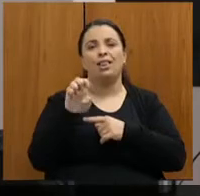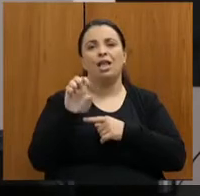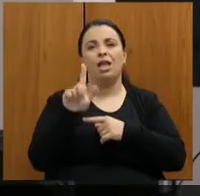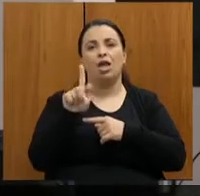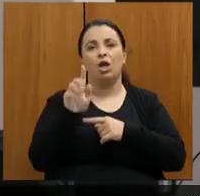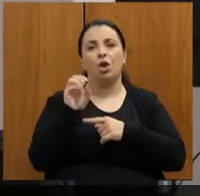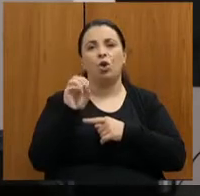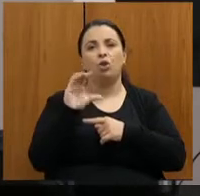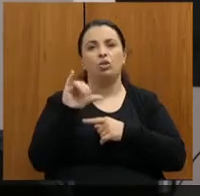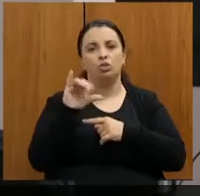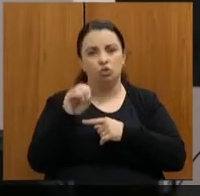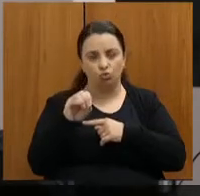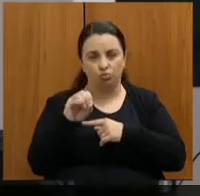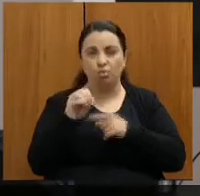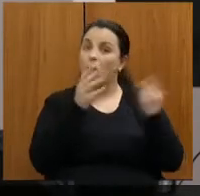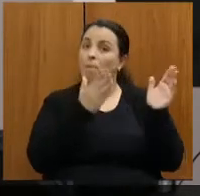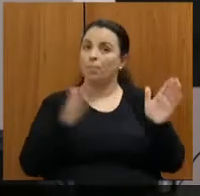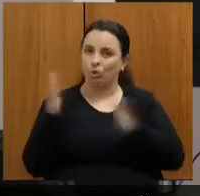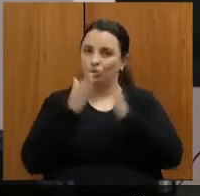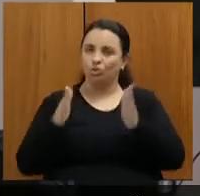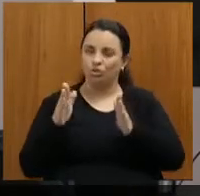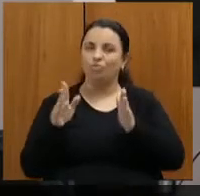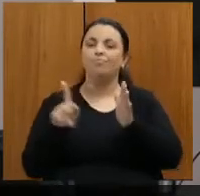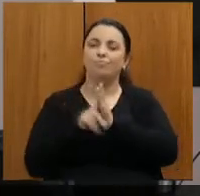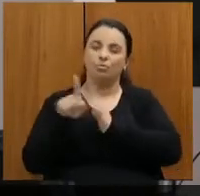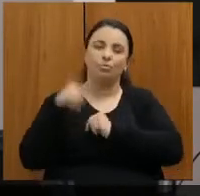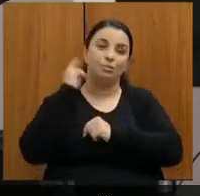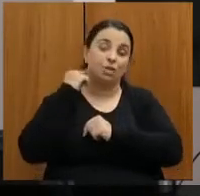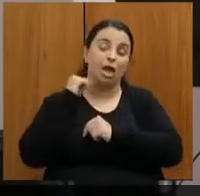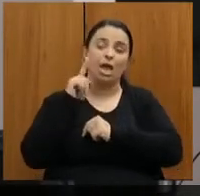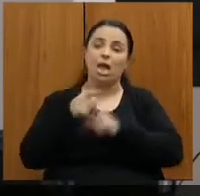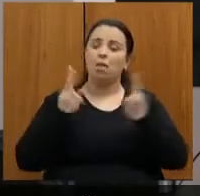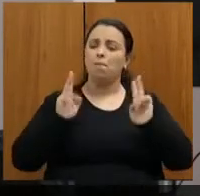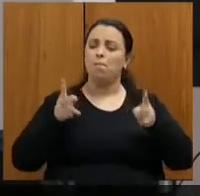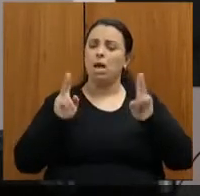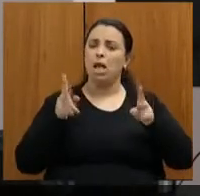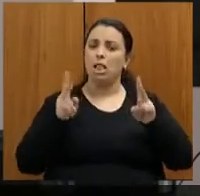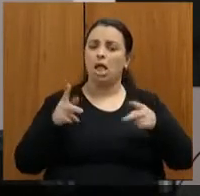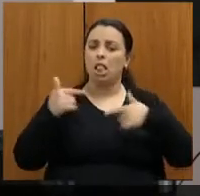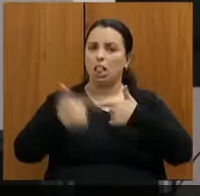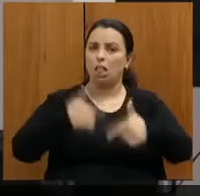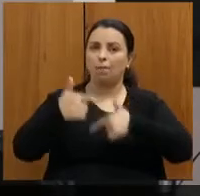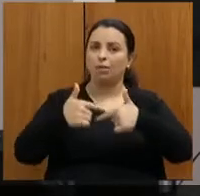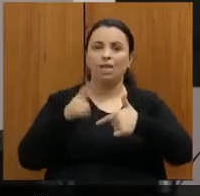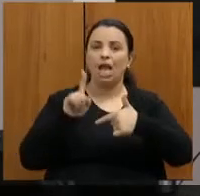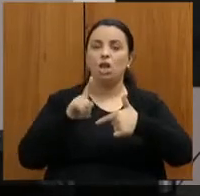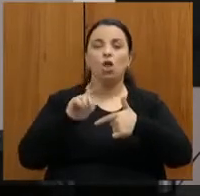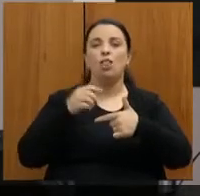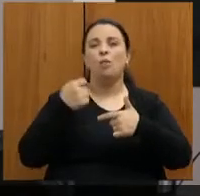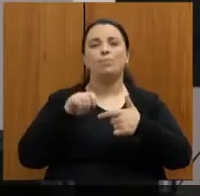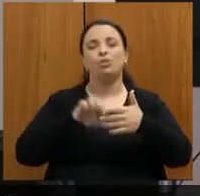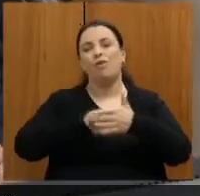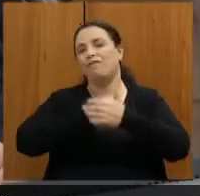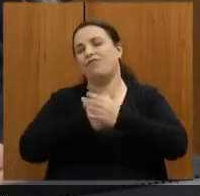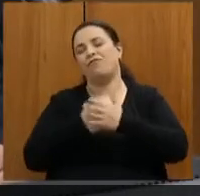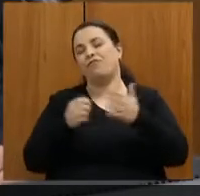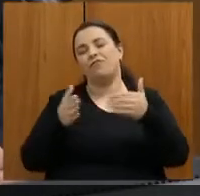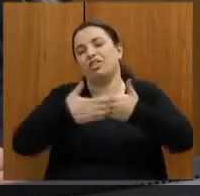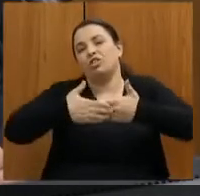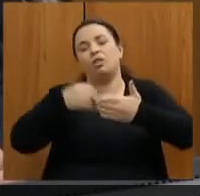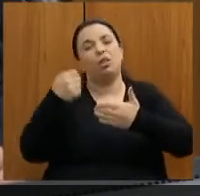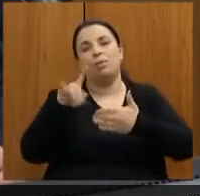Gerais que ia se dar um fechou e se manter você trabalhando muitos outros vieram que fechar então que a gente realmente possa